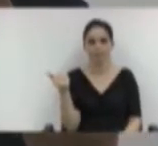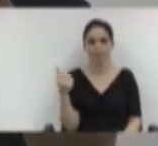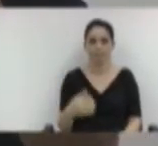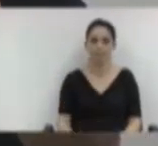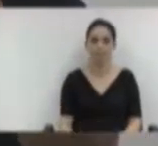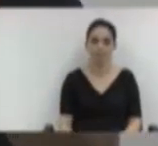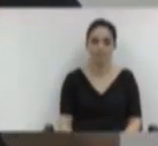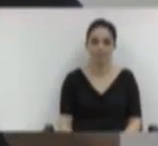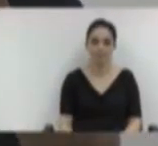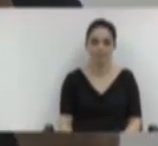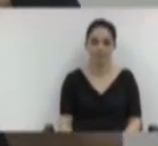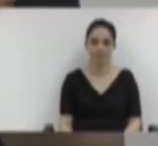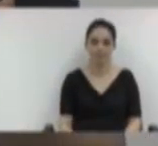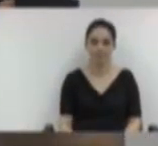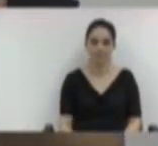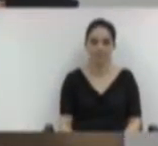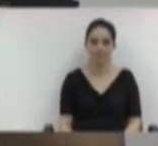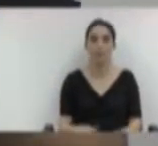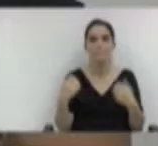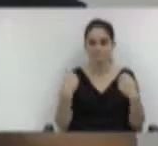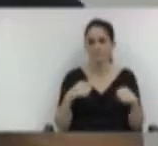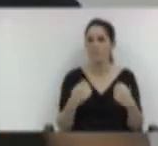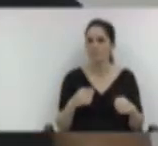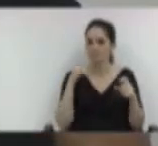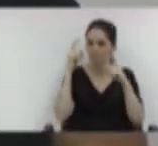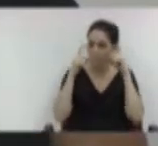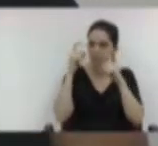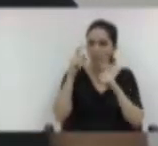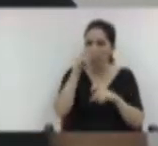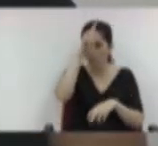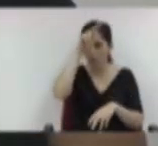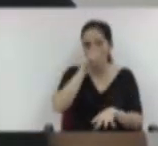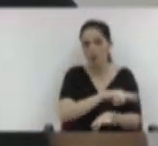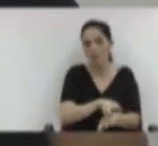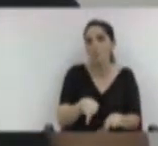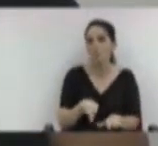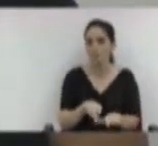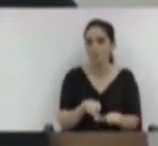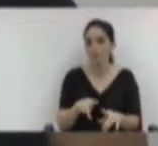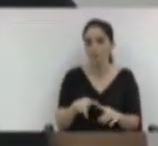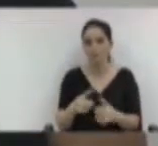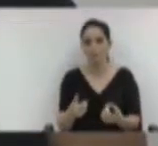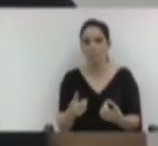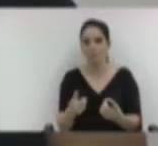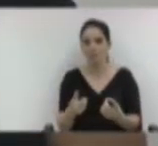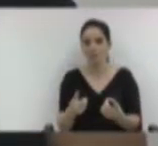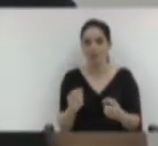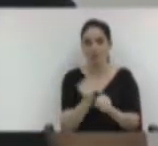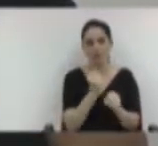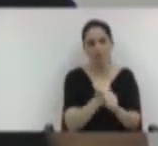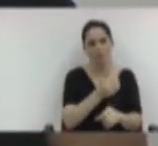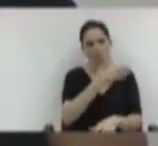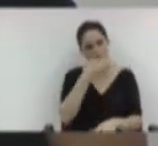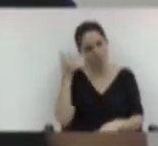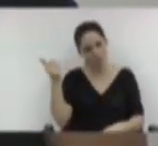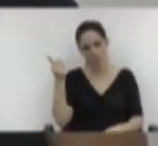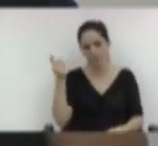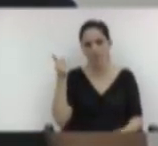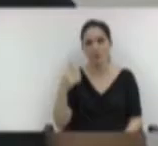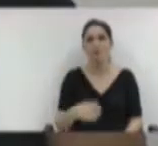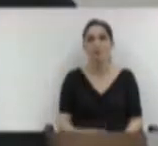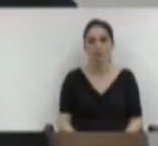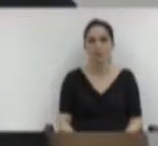É bom ter a questão da preocupação, mas a obra do piscinão vai melhorar a vida de todos que